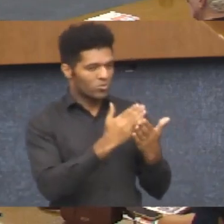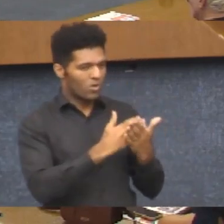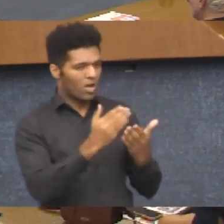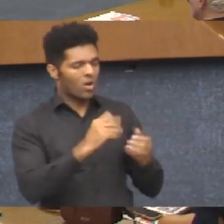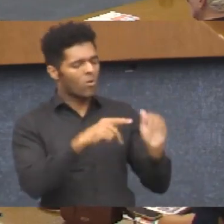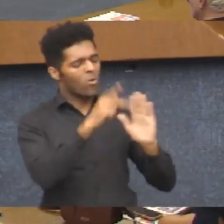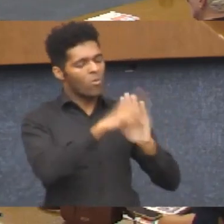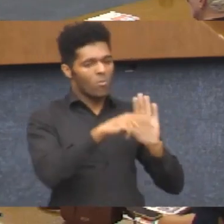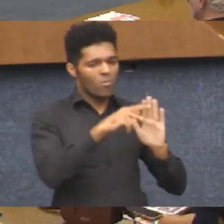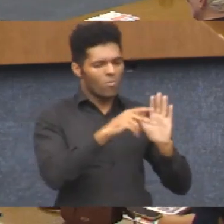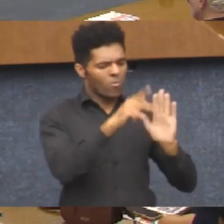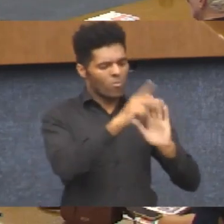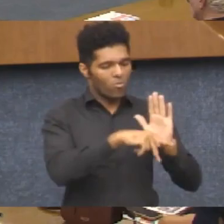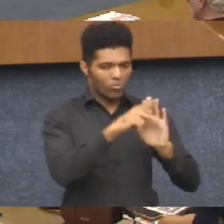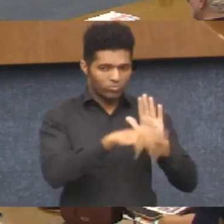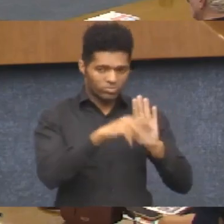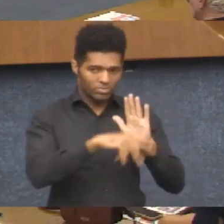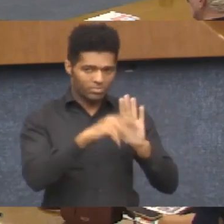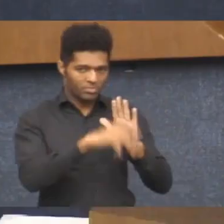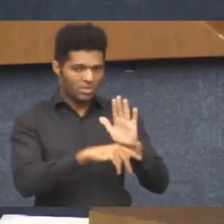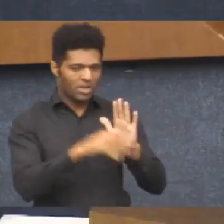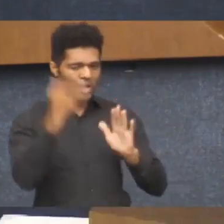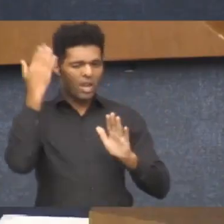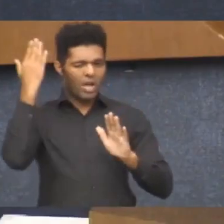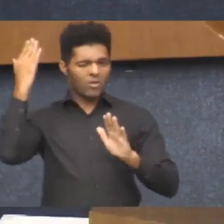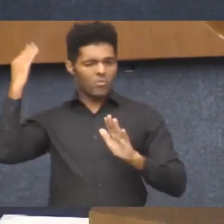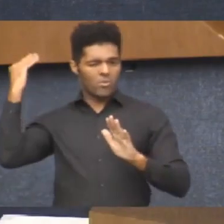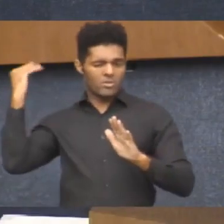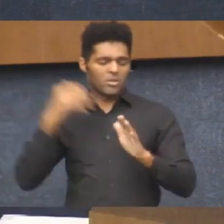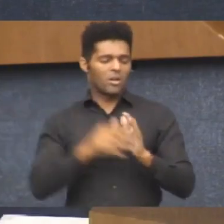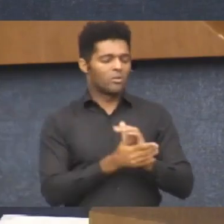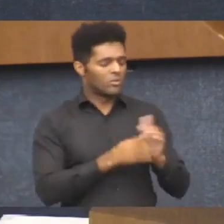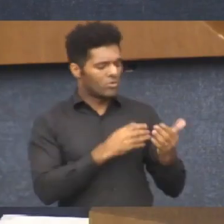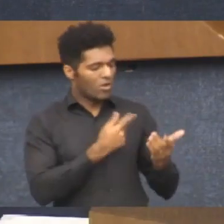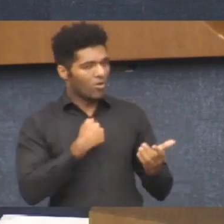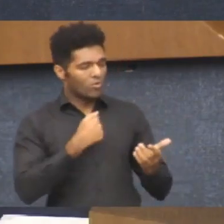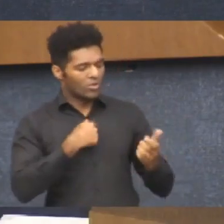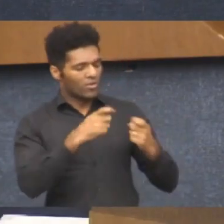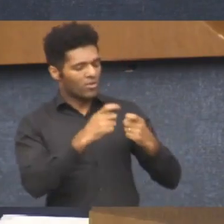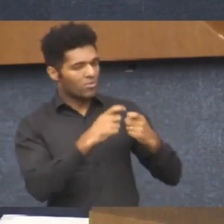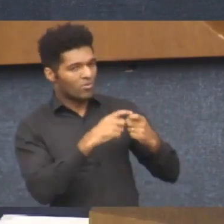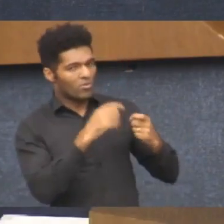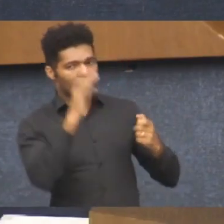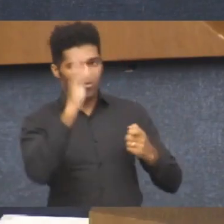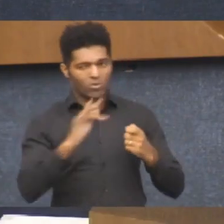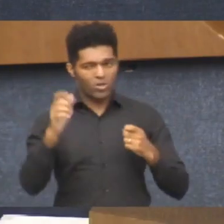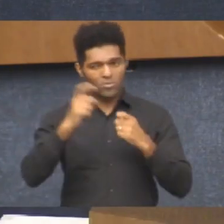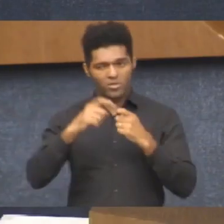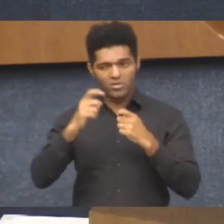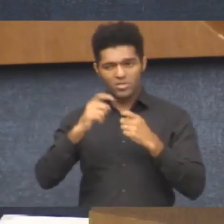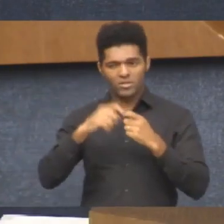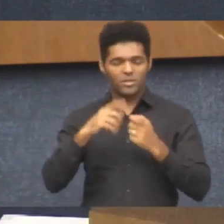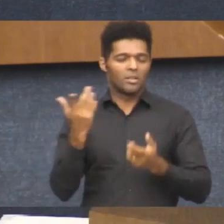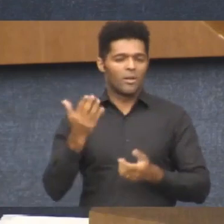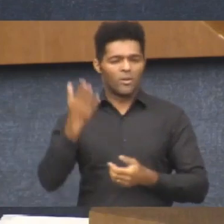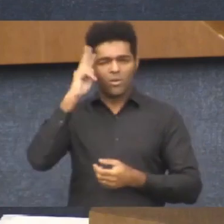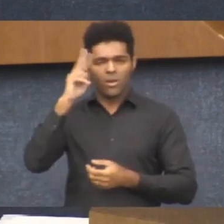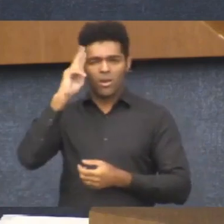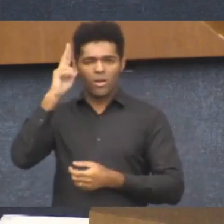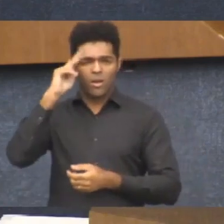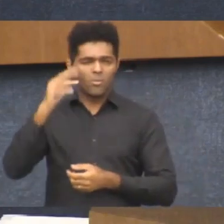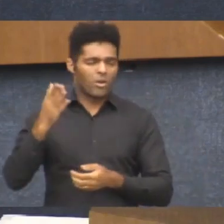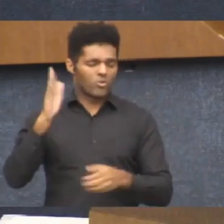médica lá do Odilon, onde eu fiz medicina de família e comunidade. Eu me lembro de uma vez, numa tarde